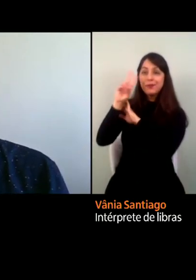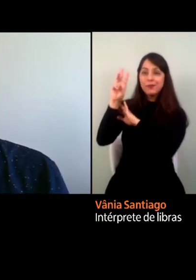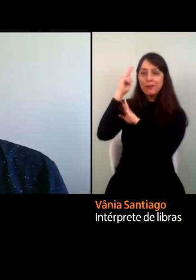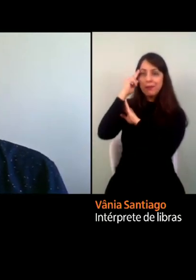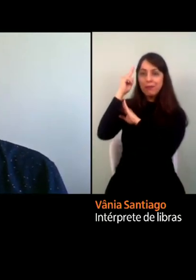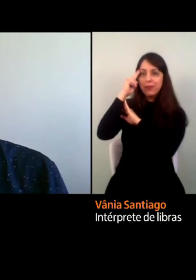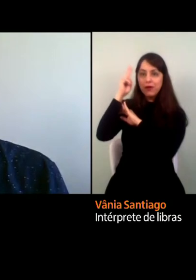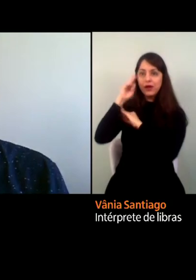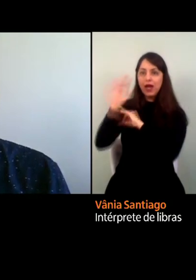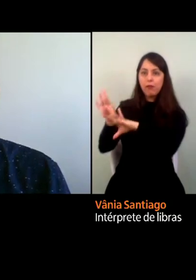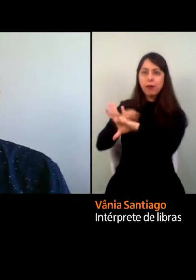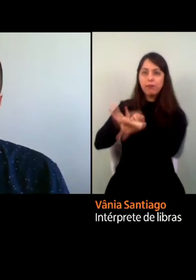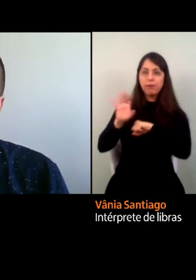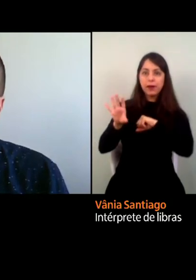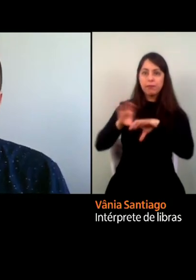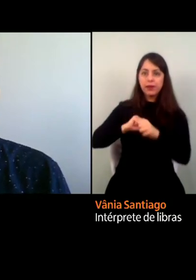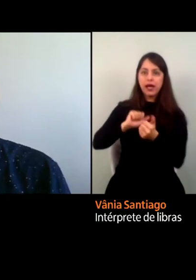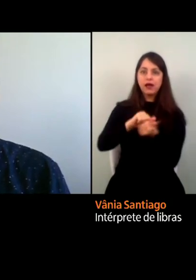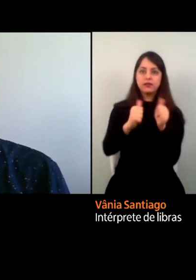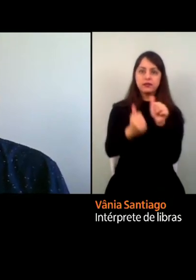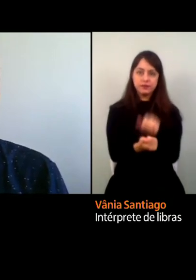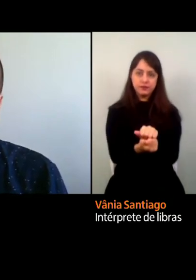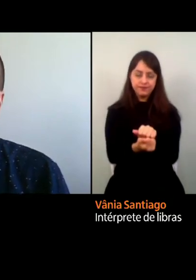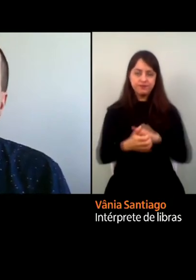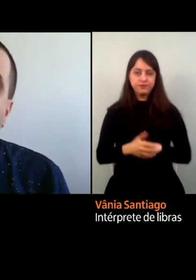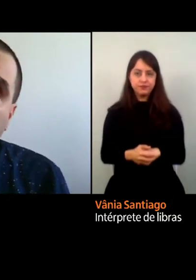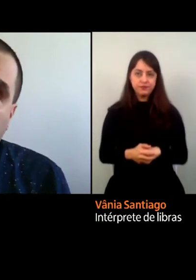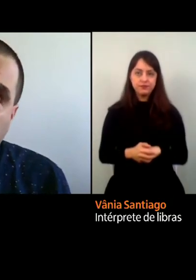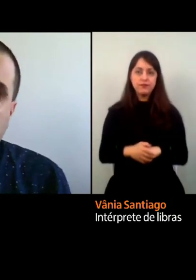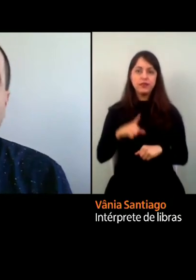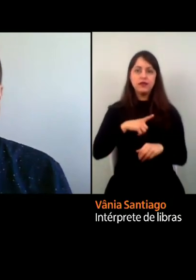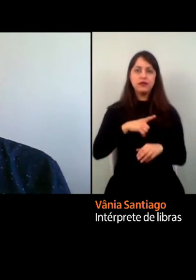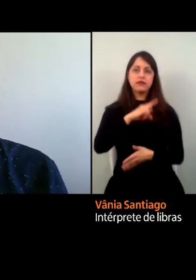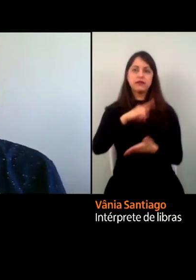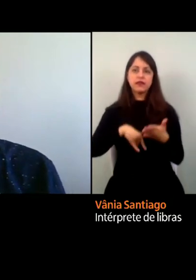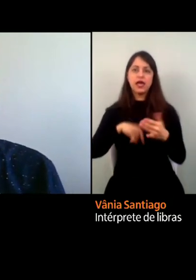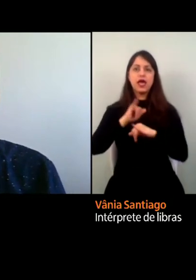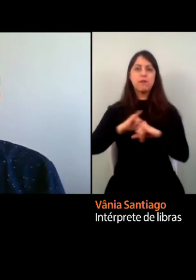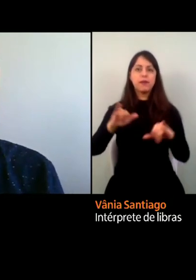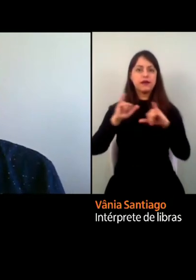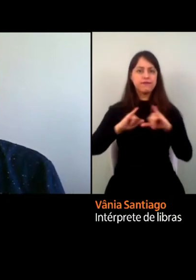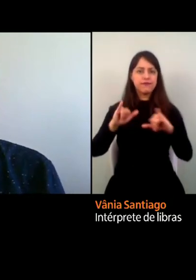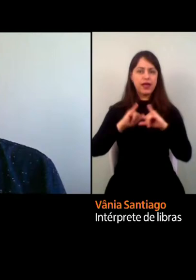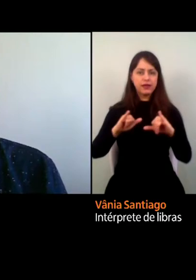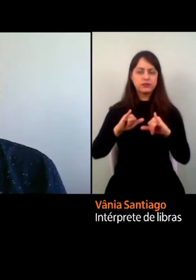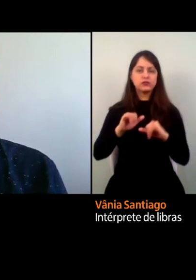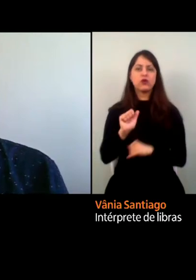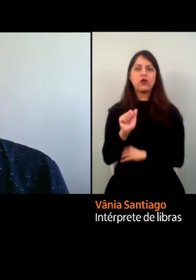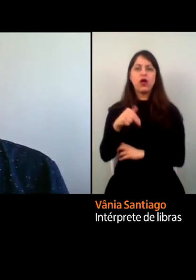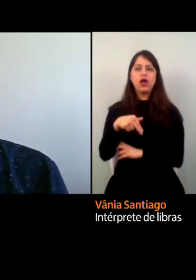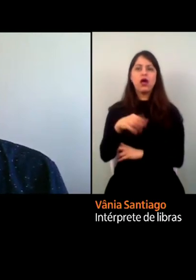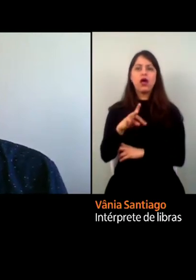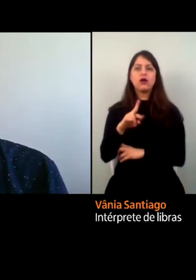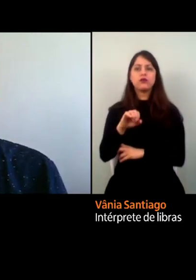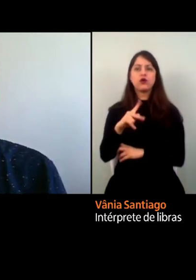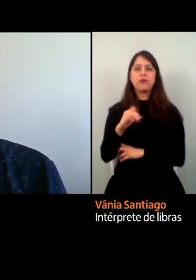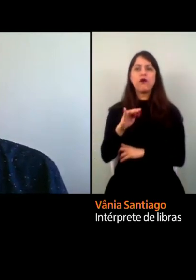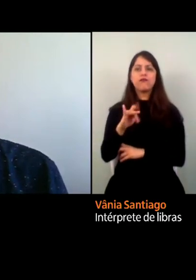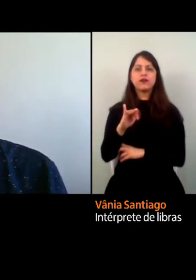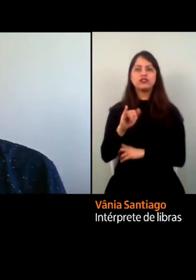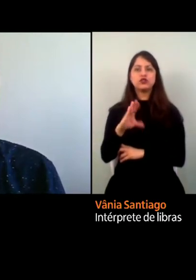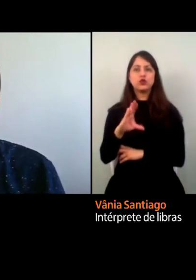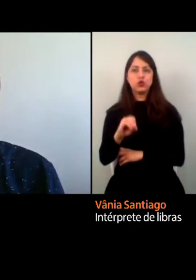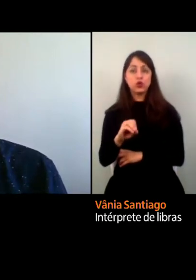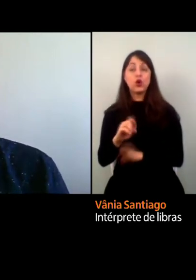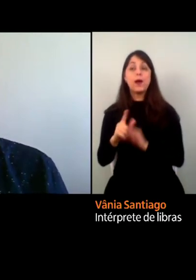tem várias alusões que podem ser lidas à luz do found footage. Por exemplo, só me interessa o